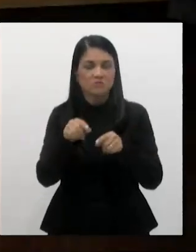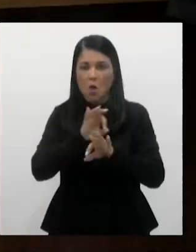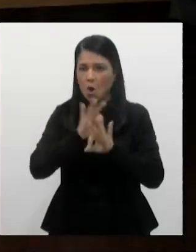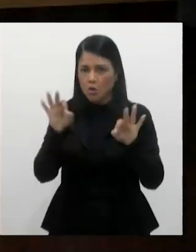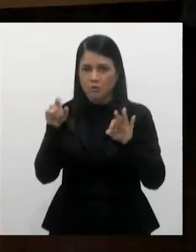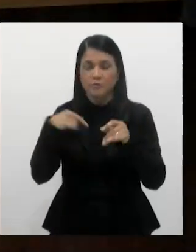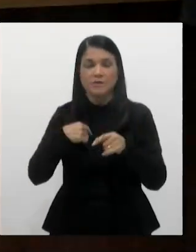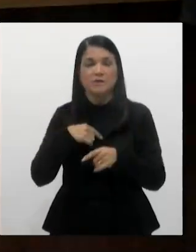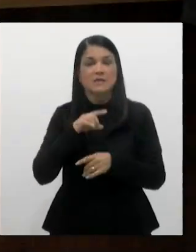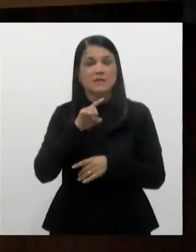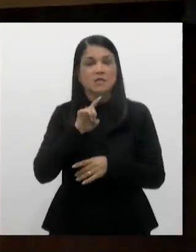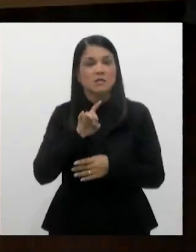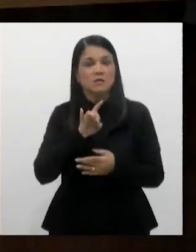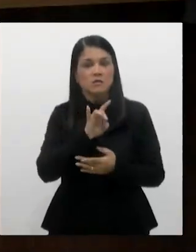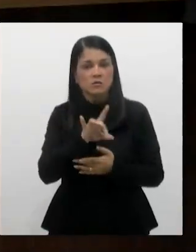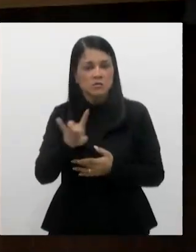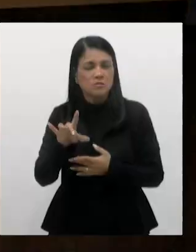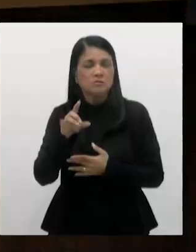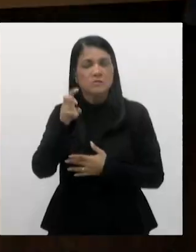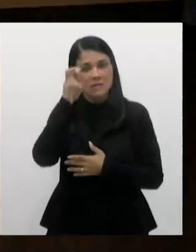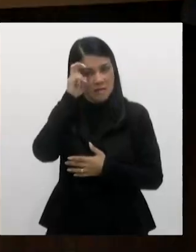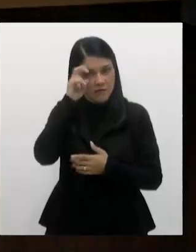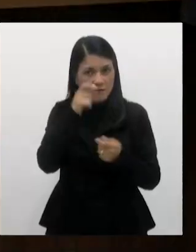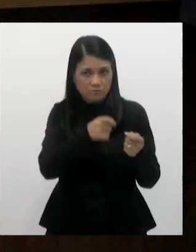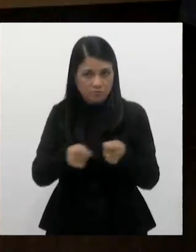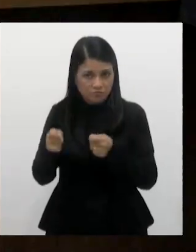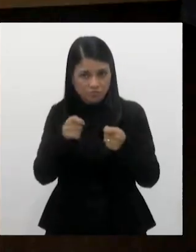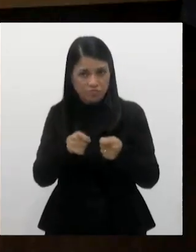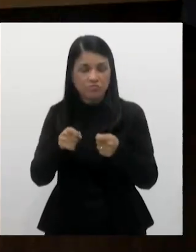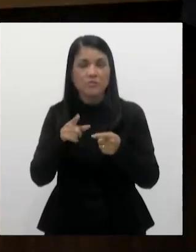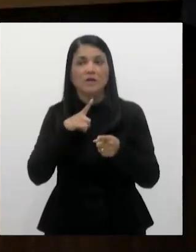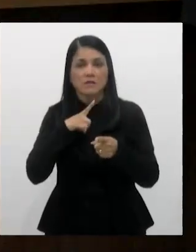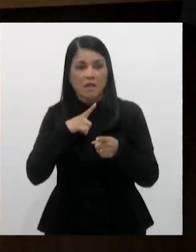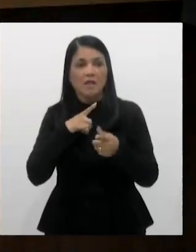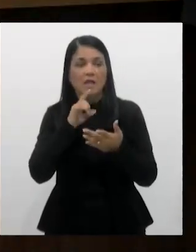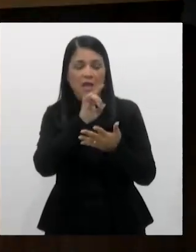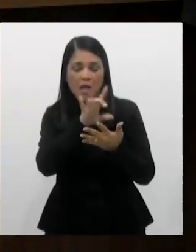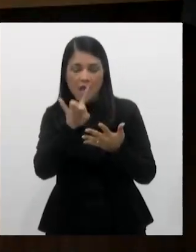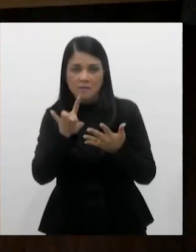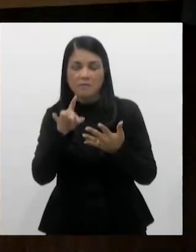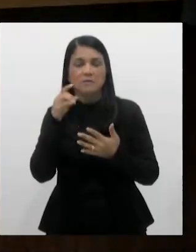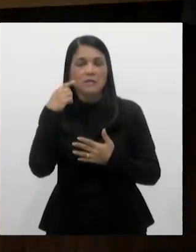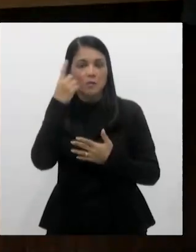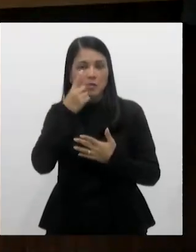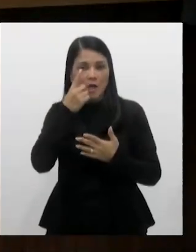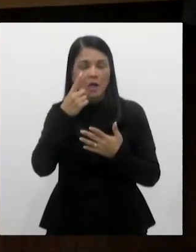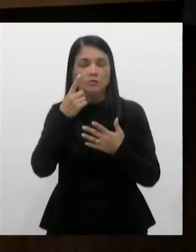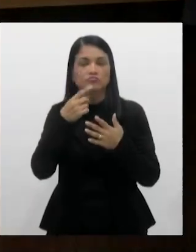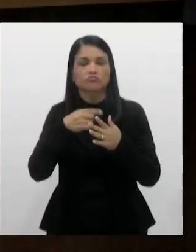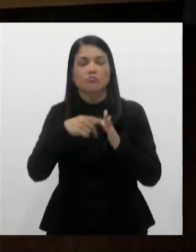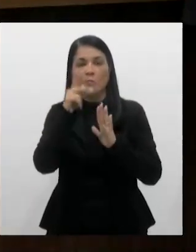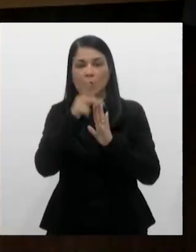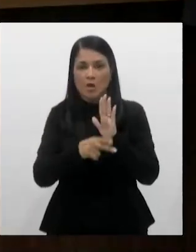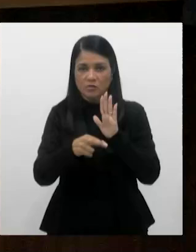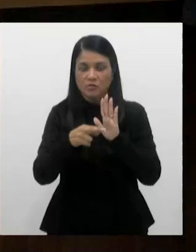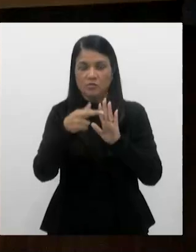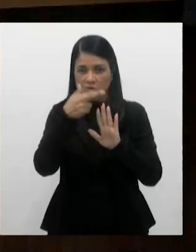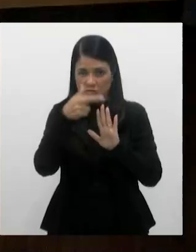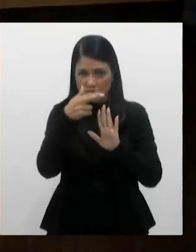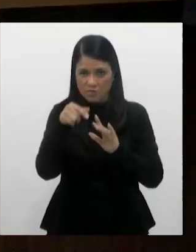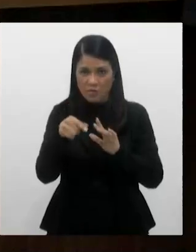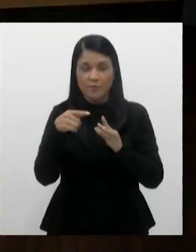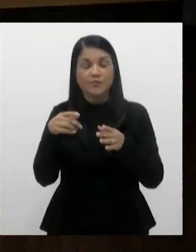de cada deputado. Como eu imagino que todas serão aprovadas, a minha proposta é a possibilidade de votar em